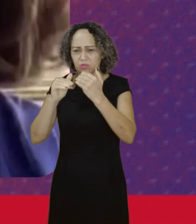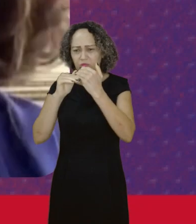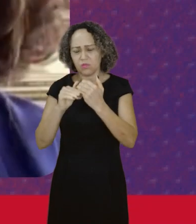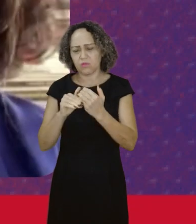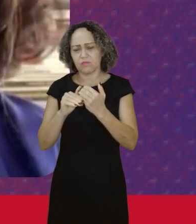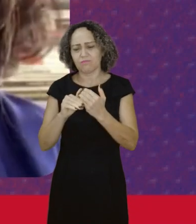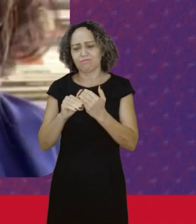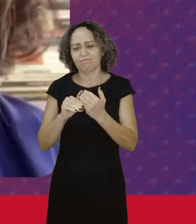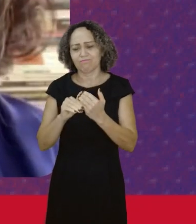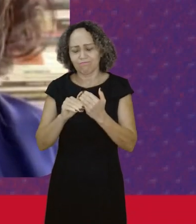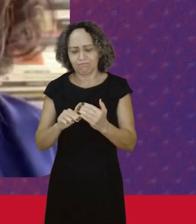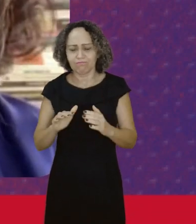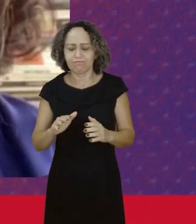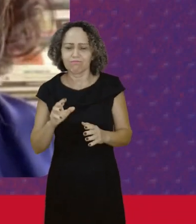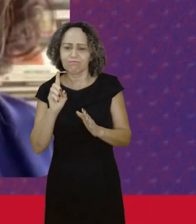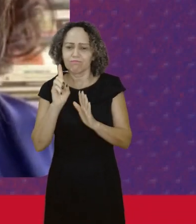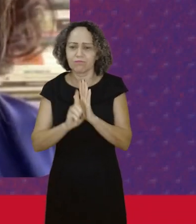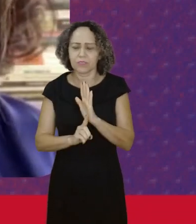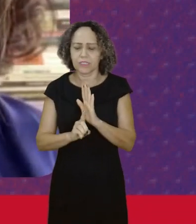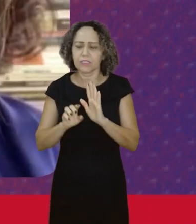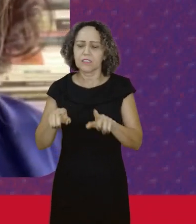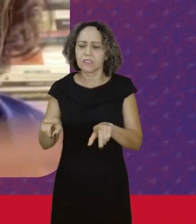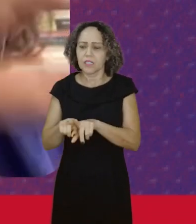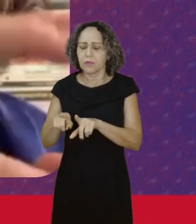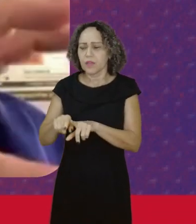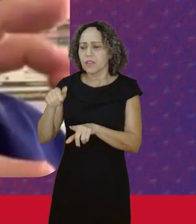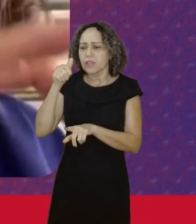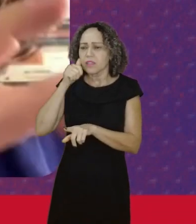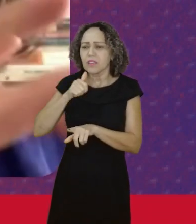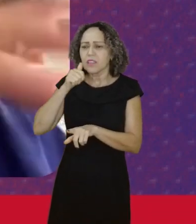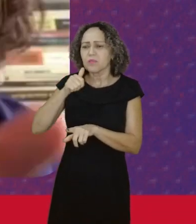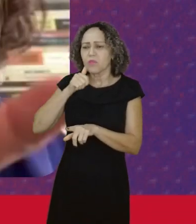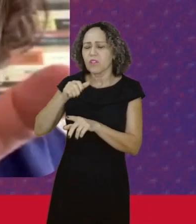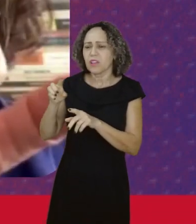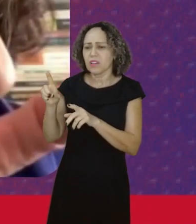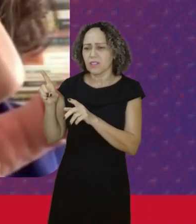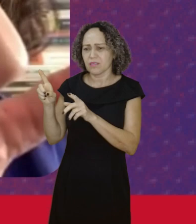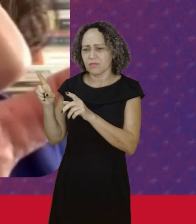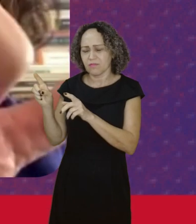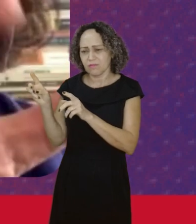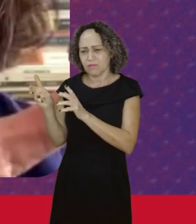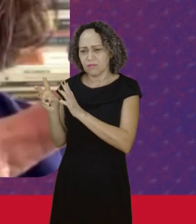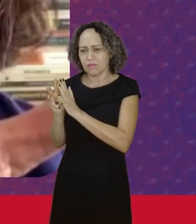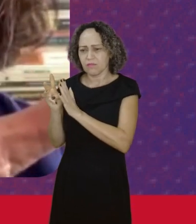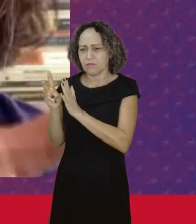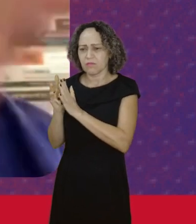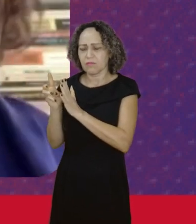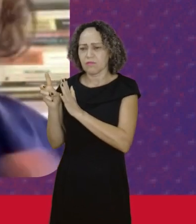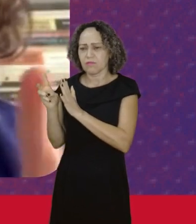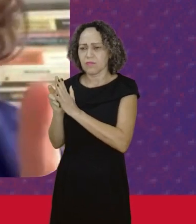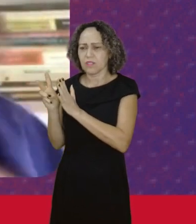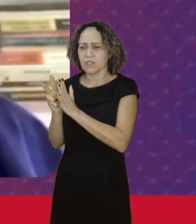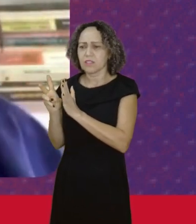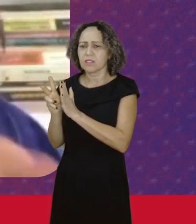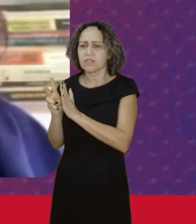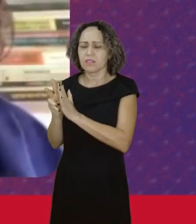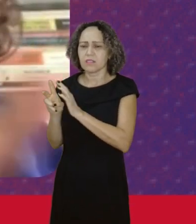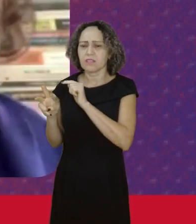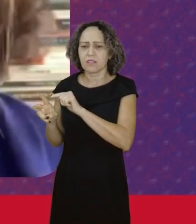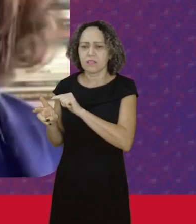indígenas. E é preciso que nós entendamos que existem,